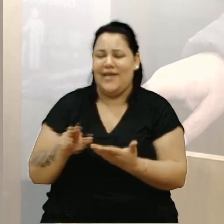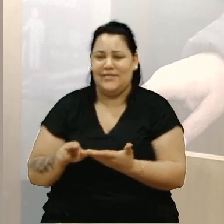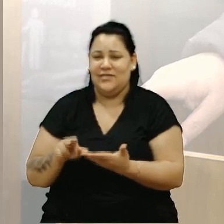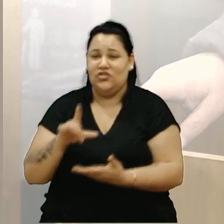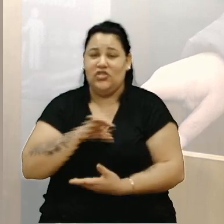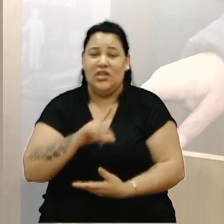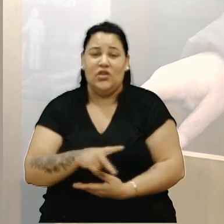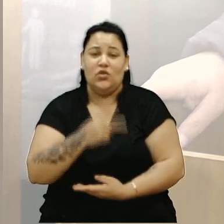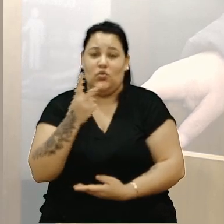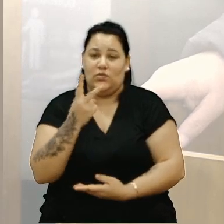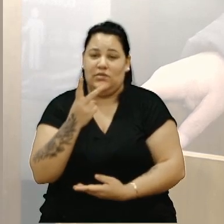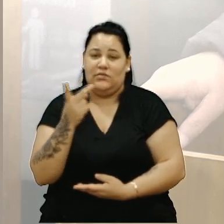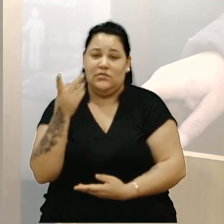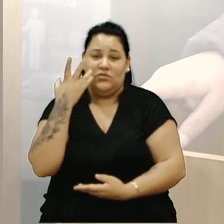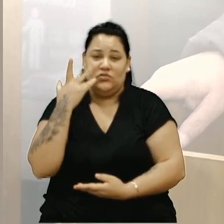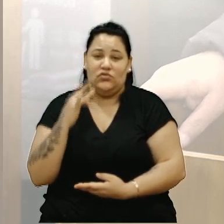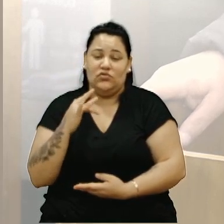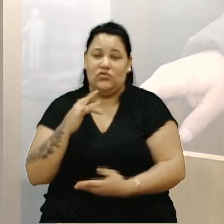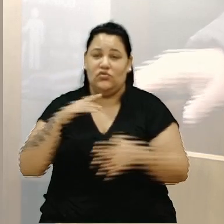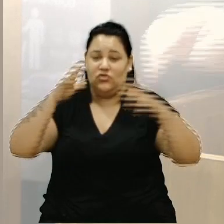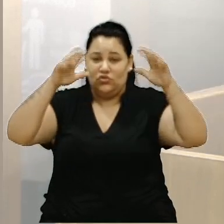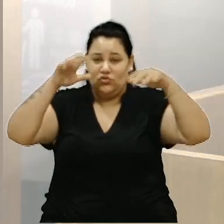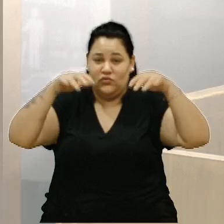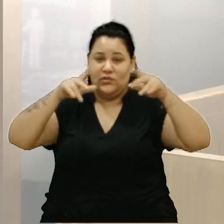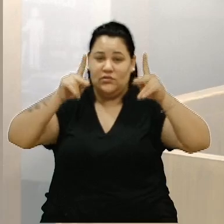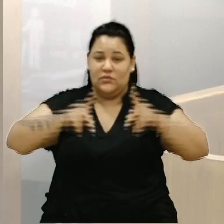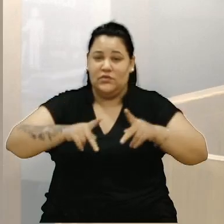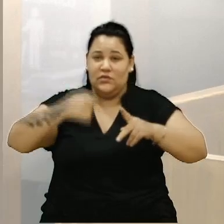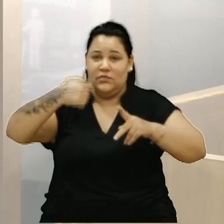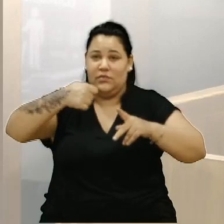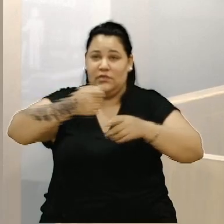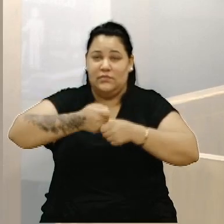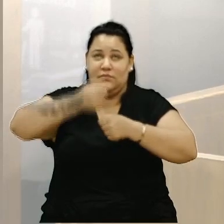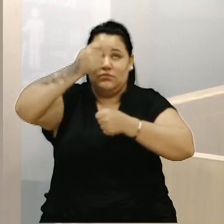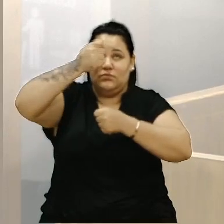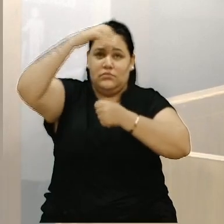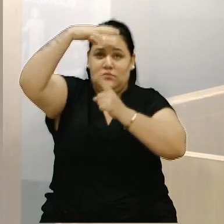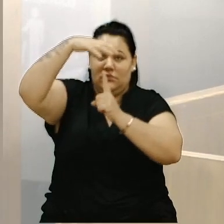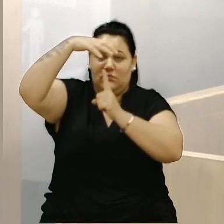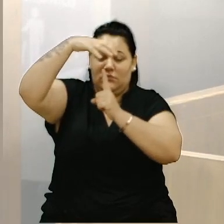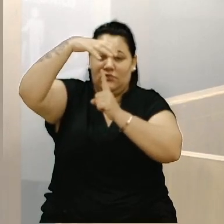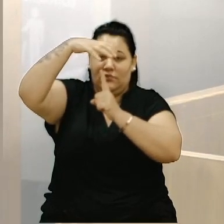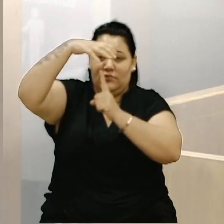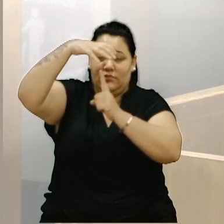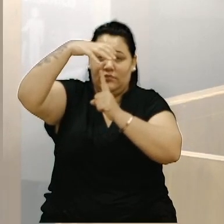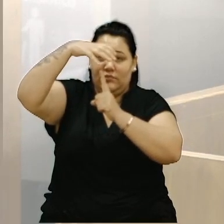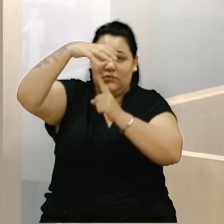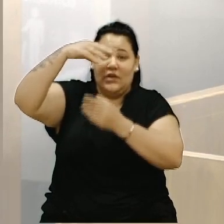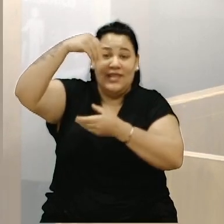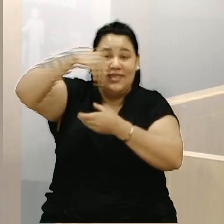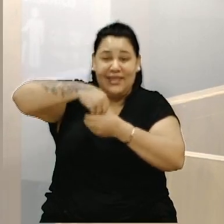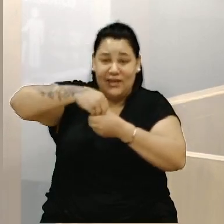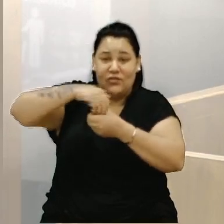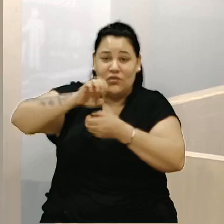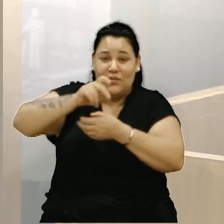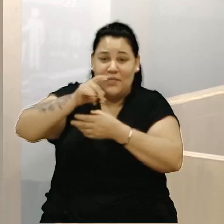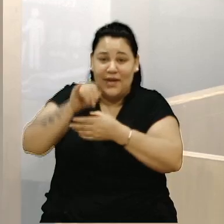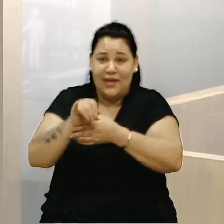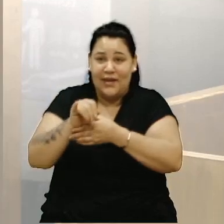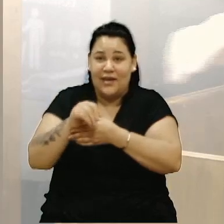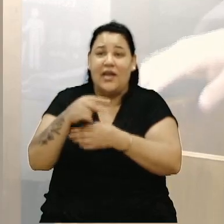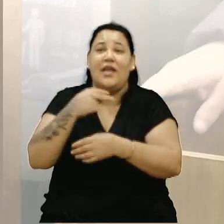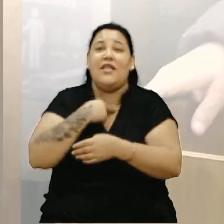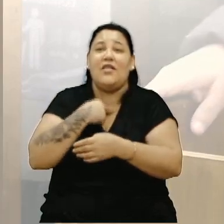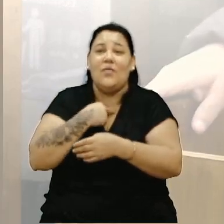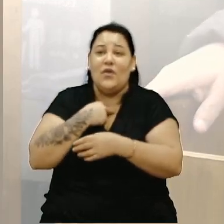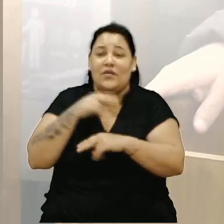Esses dias de chuva aí, as pessoas têm que estar de guarda-chuva debaixo da IPI e não pode sentar porque tem